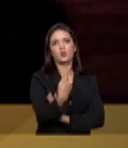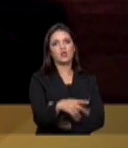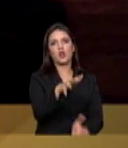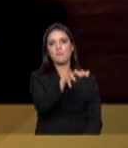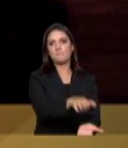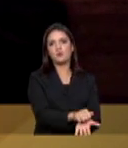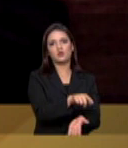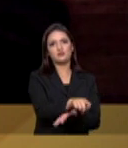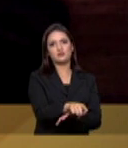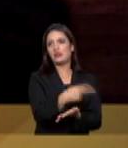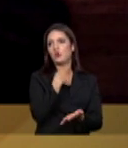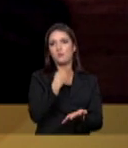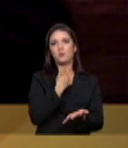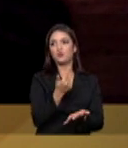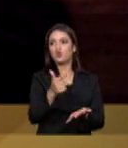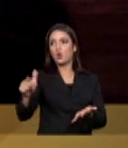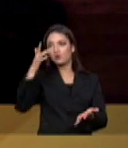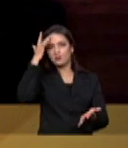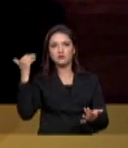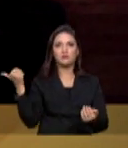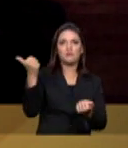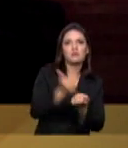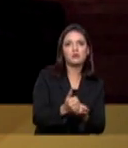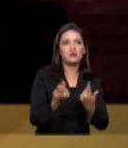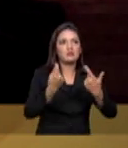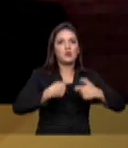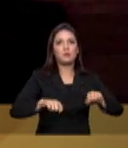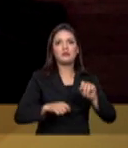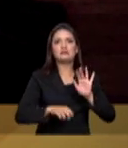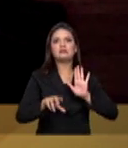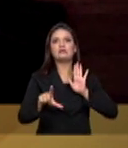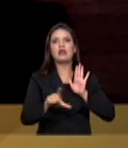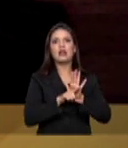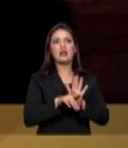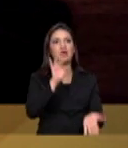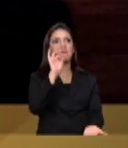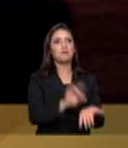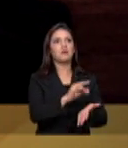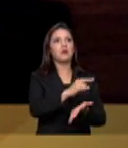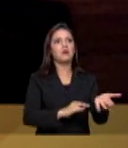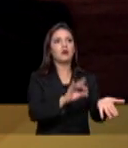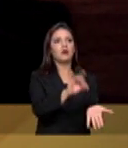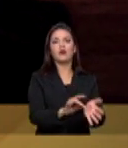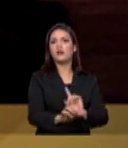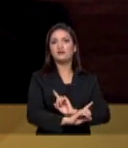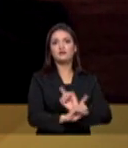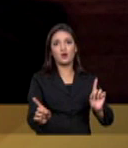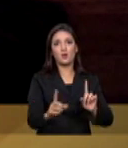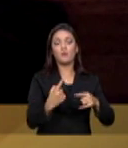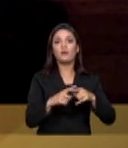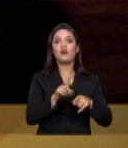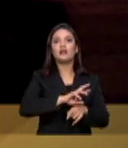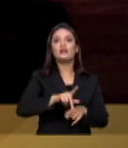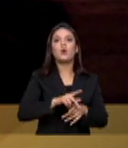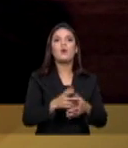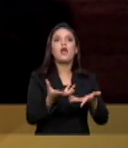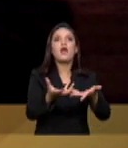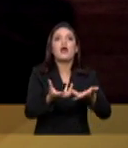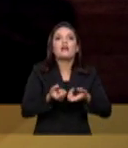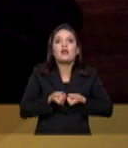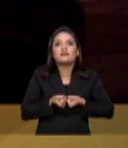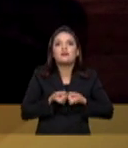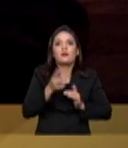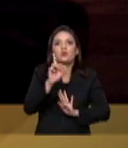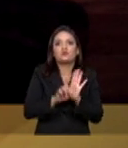após e não estava sujeito a legitimação pelo ordenamento jurídico pois não se tratava de aquisição de um direito